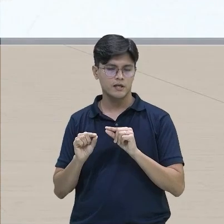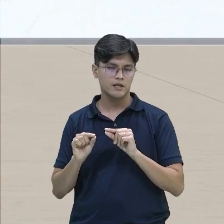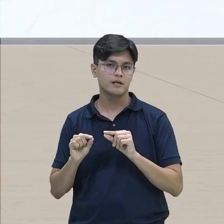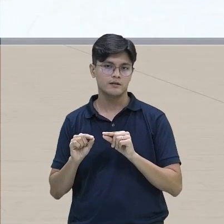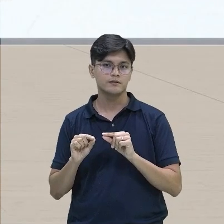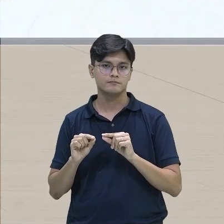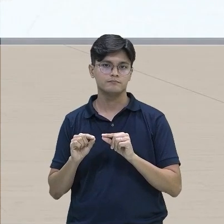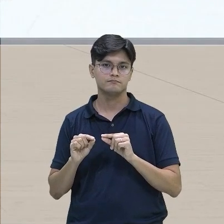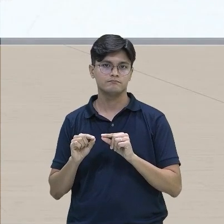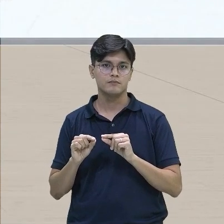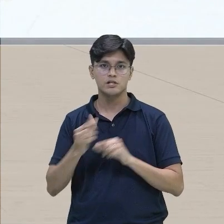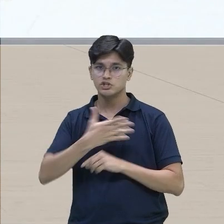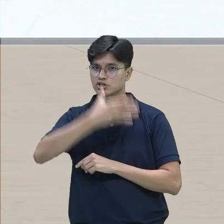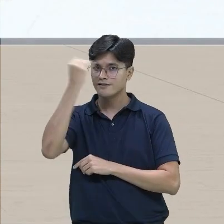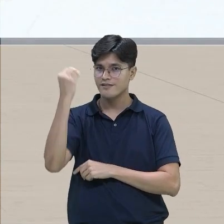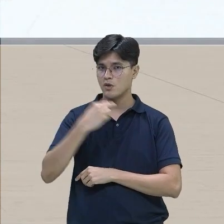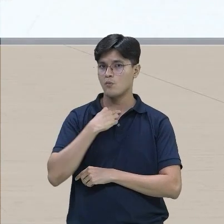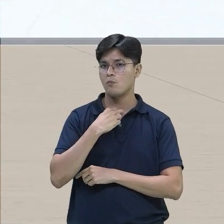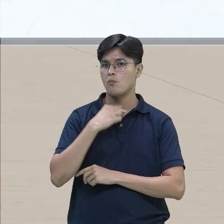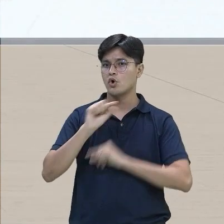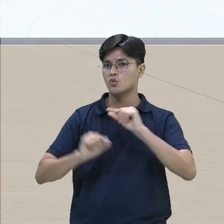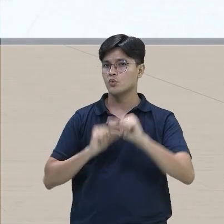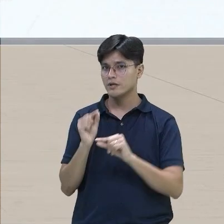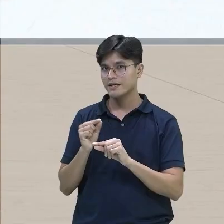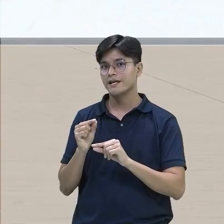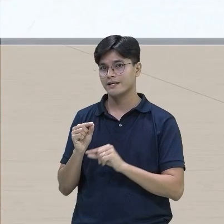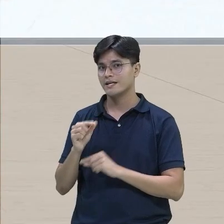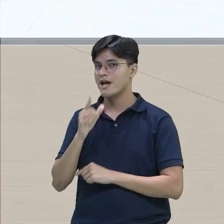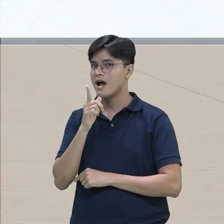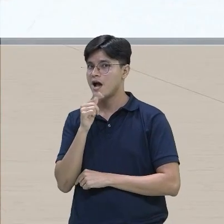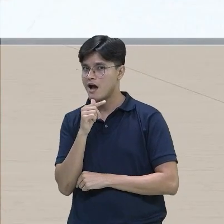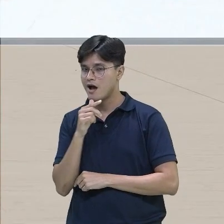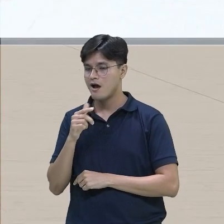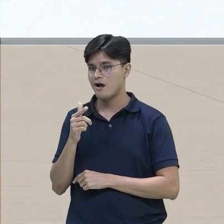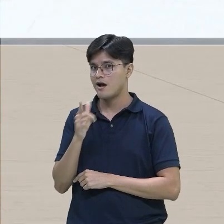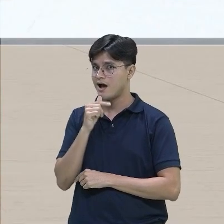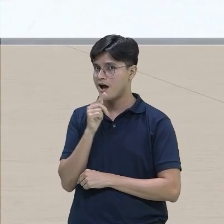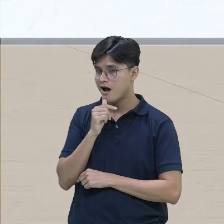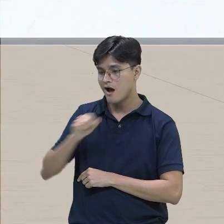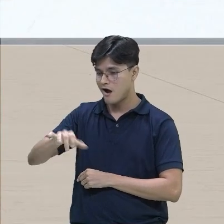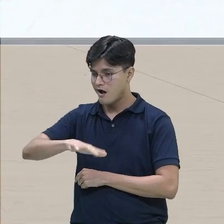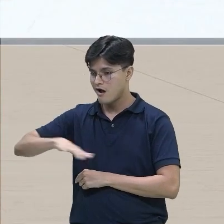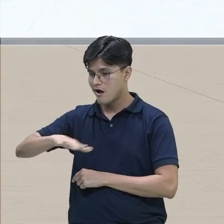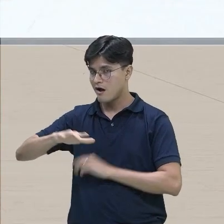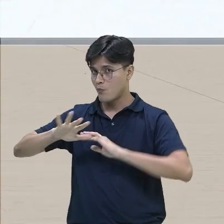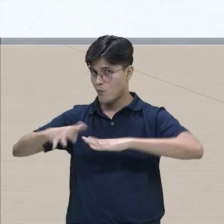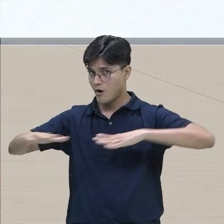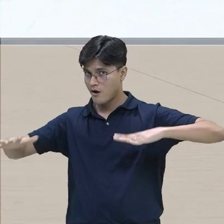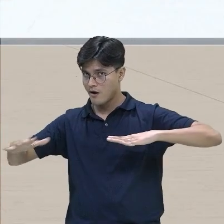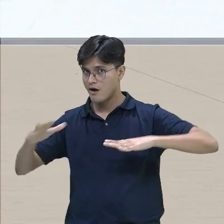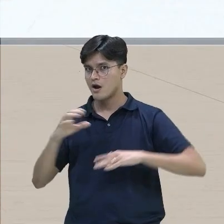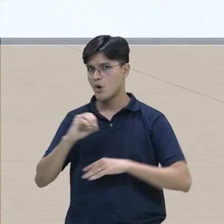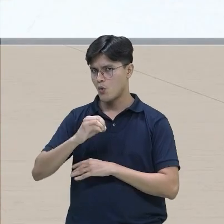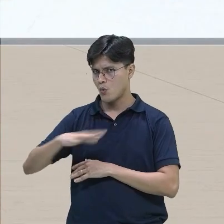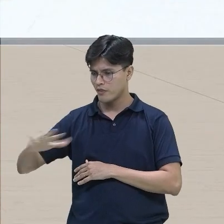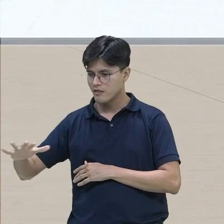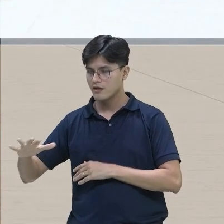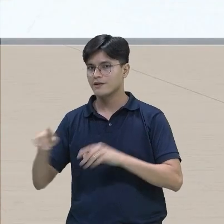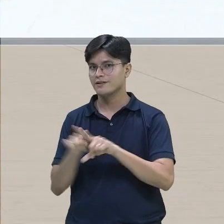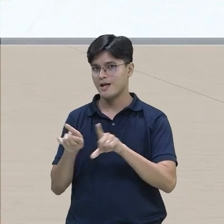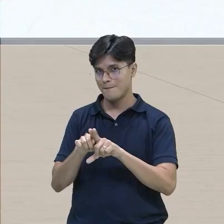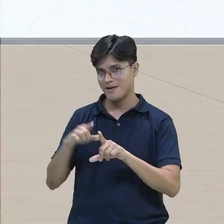esquecer do fundo oceânico, né? Toda essa região aí que a gente também pode analisar.